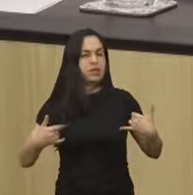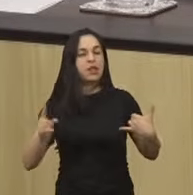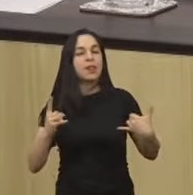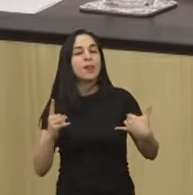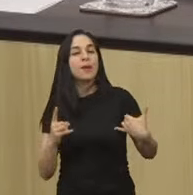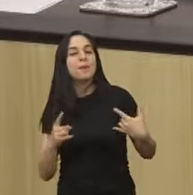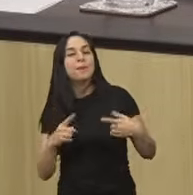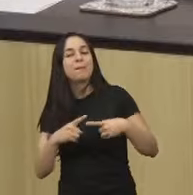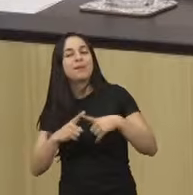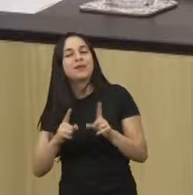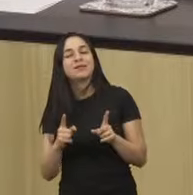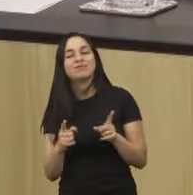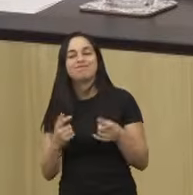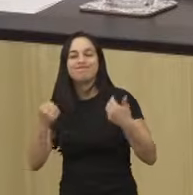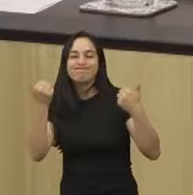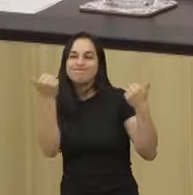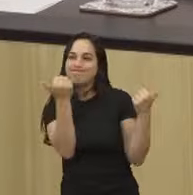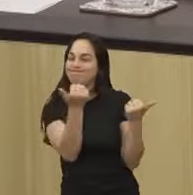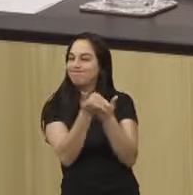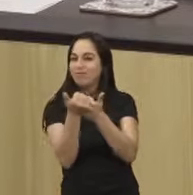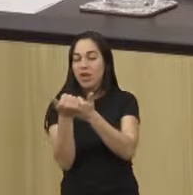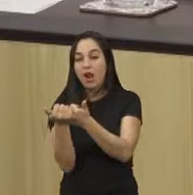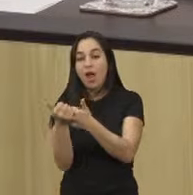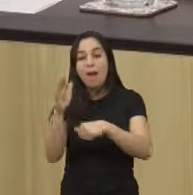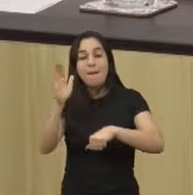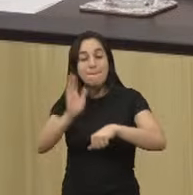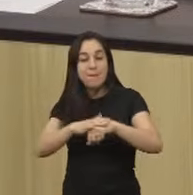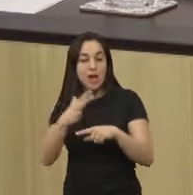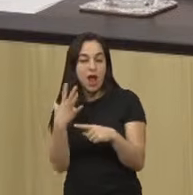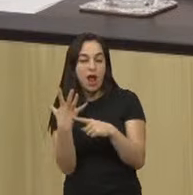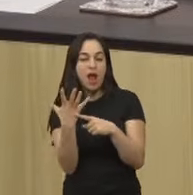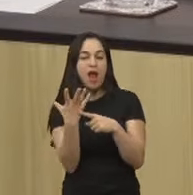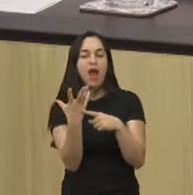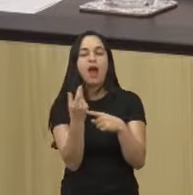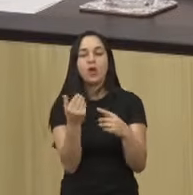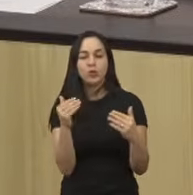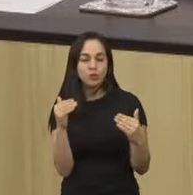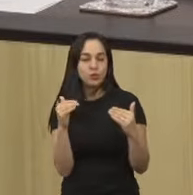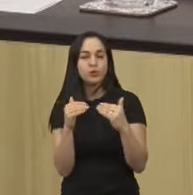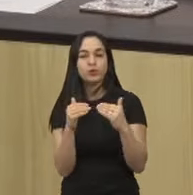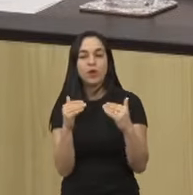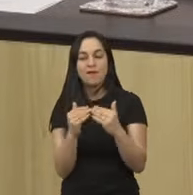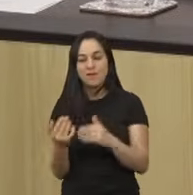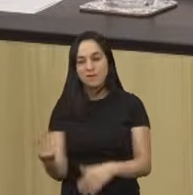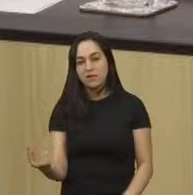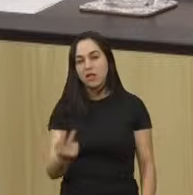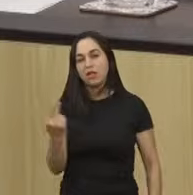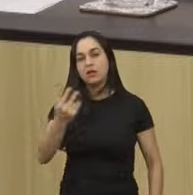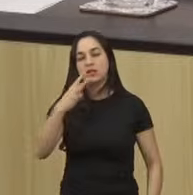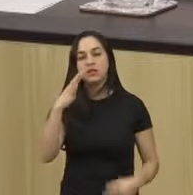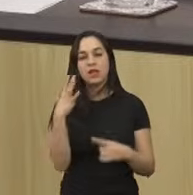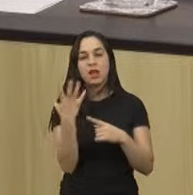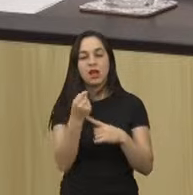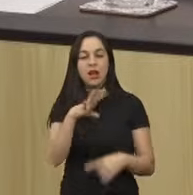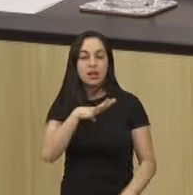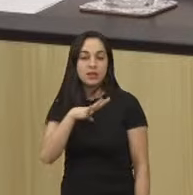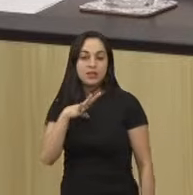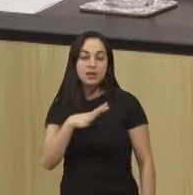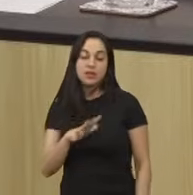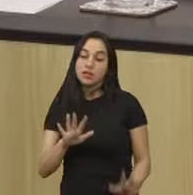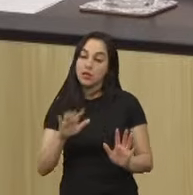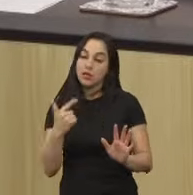mais, como se diz, harmoniosa e valorizando a arte da nossa cidade. Então, a